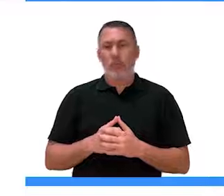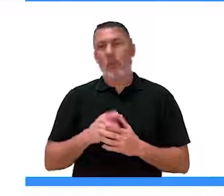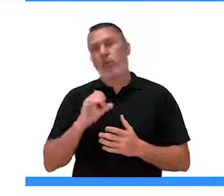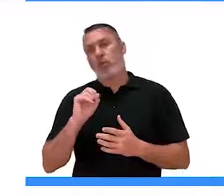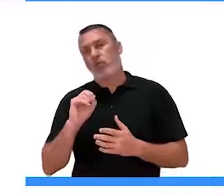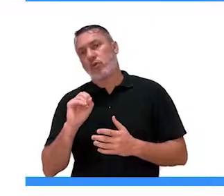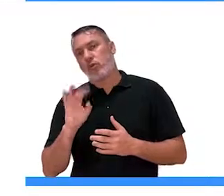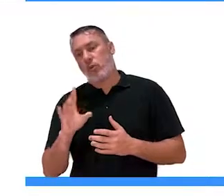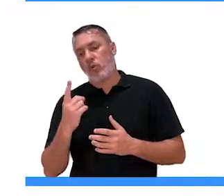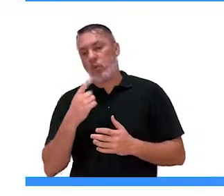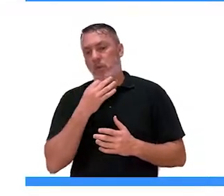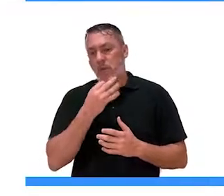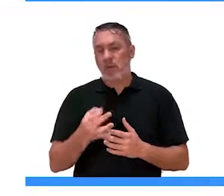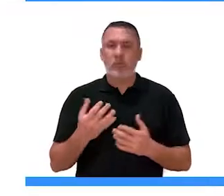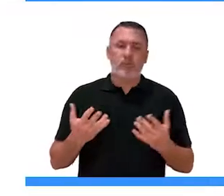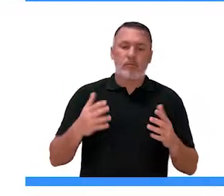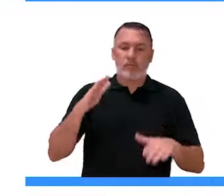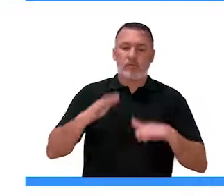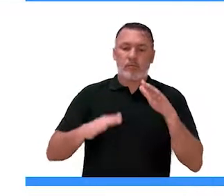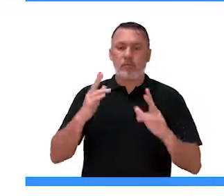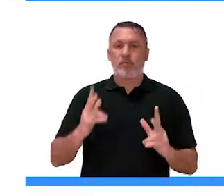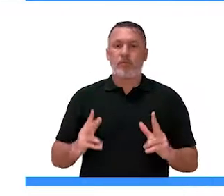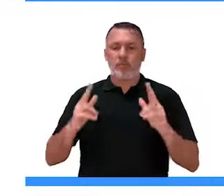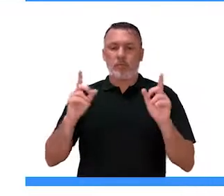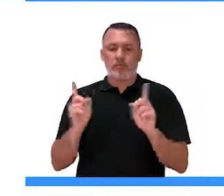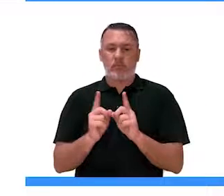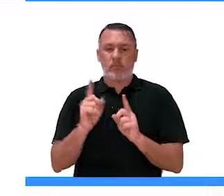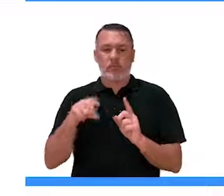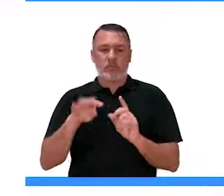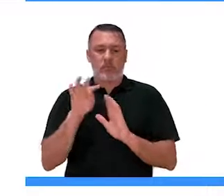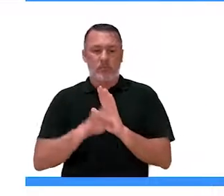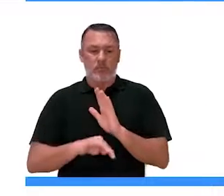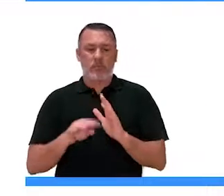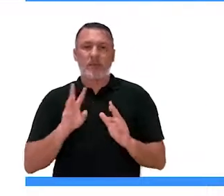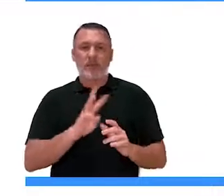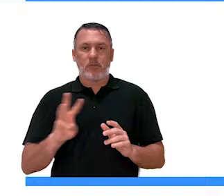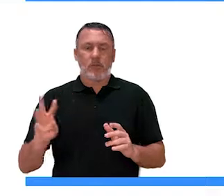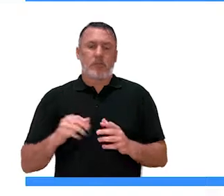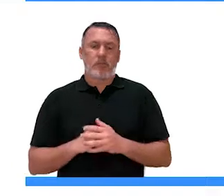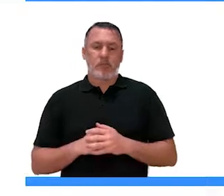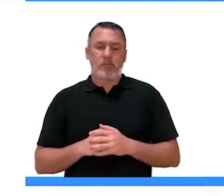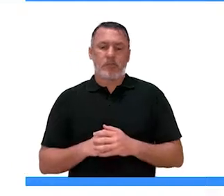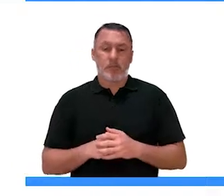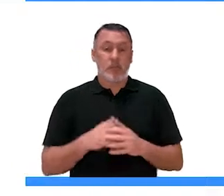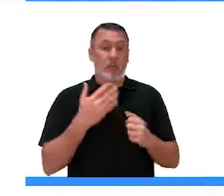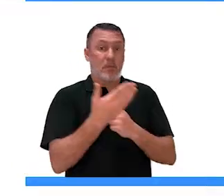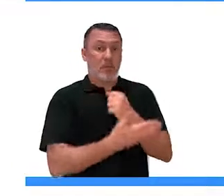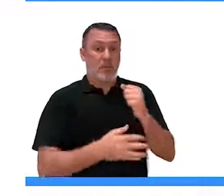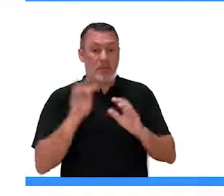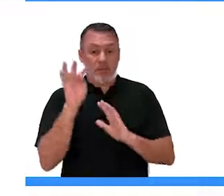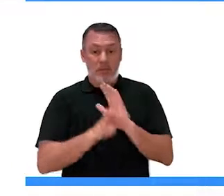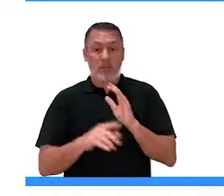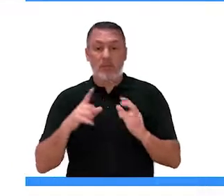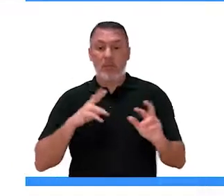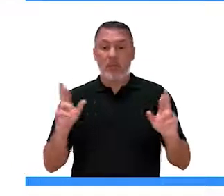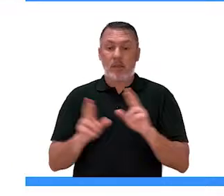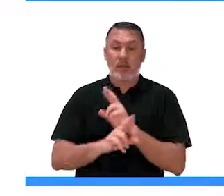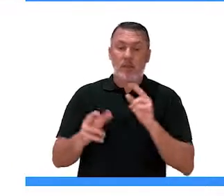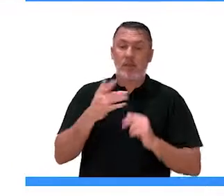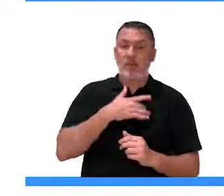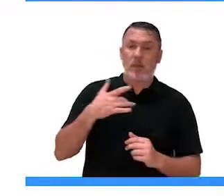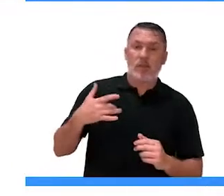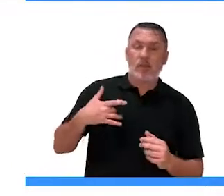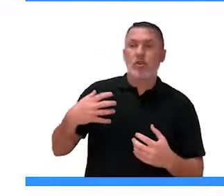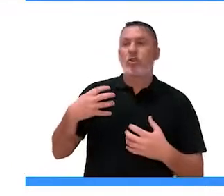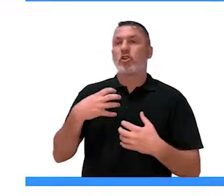né? Ou pode ser apenas só uma opinião, né? Retirada aí de um site. Com base no texto, a relação